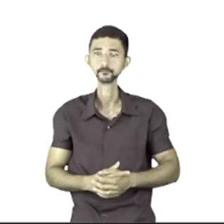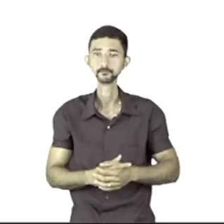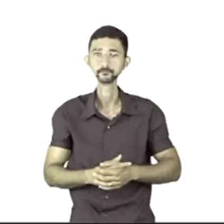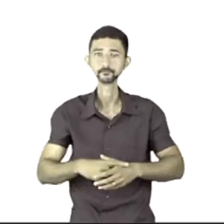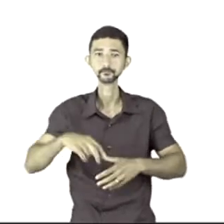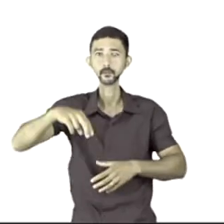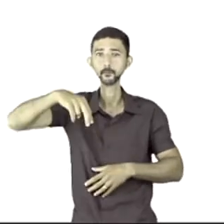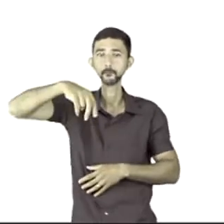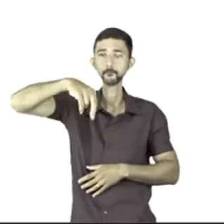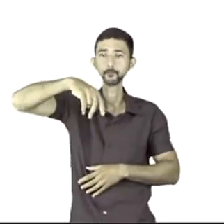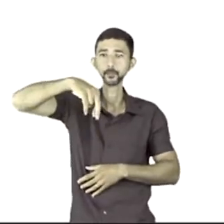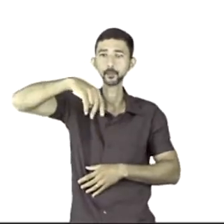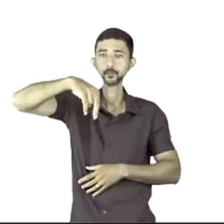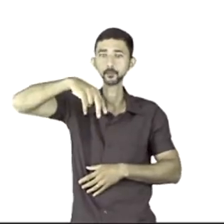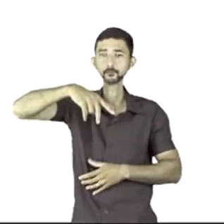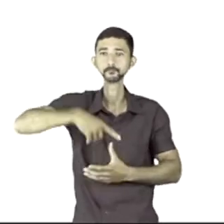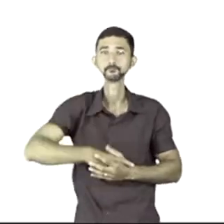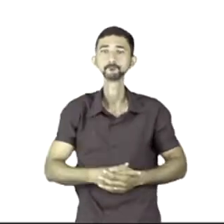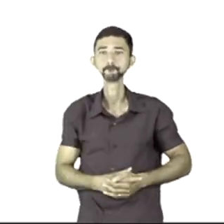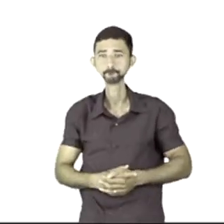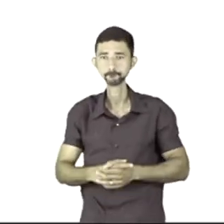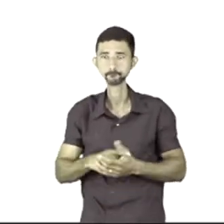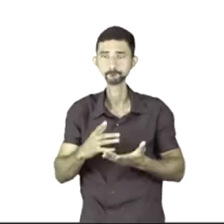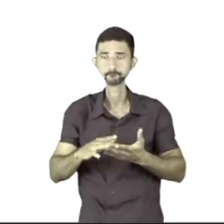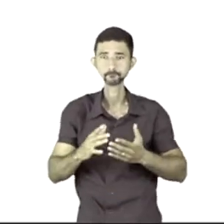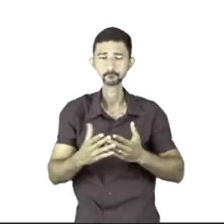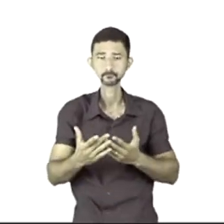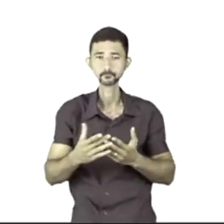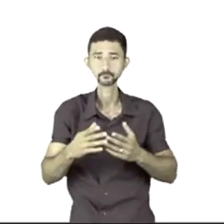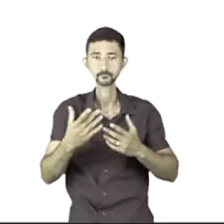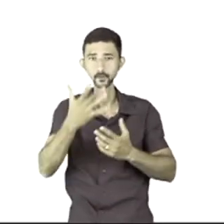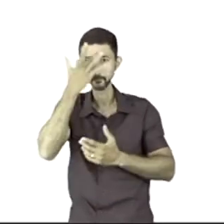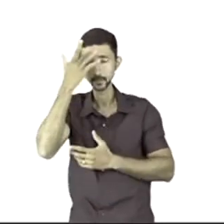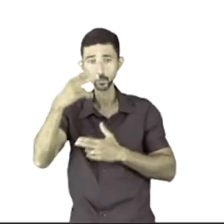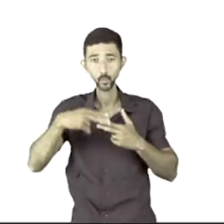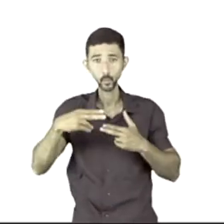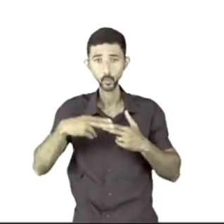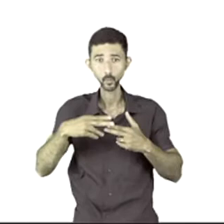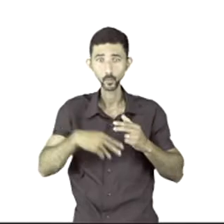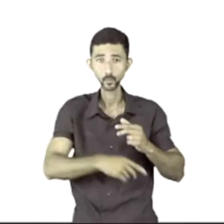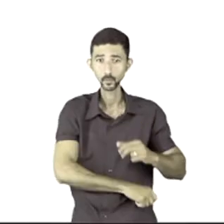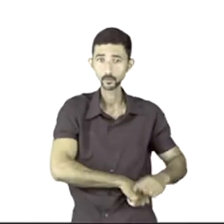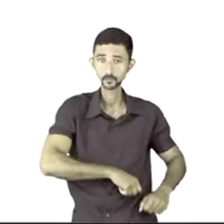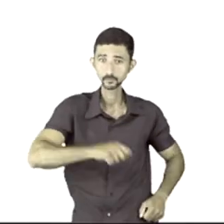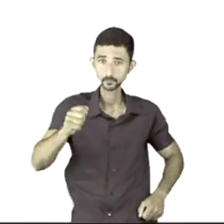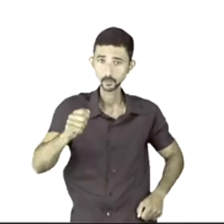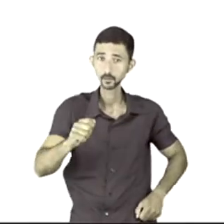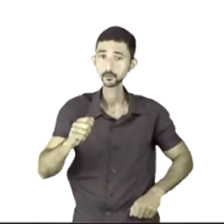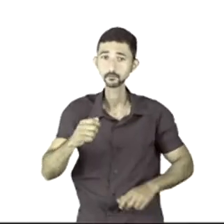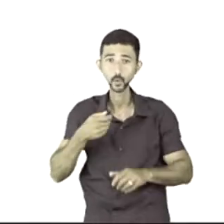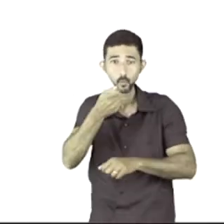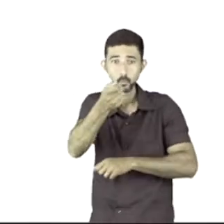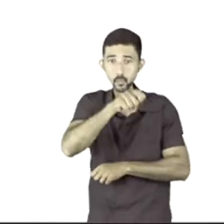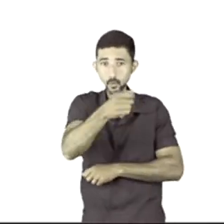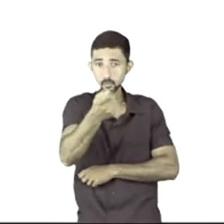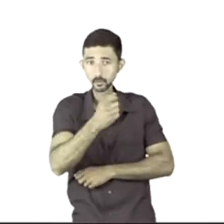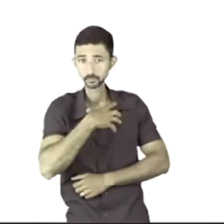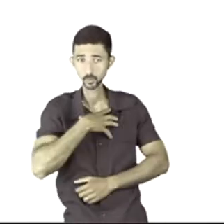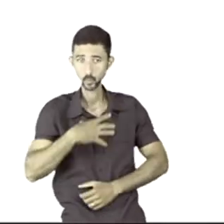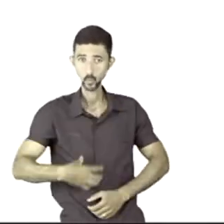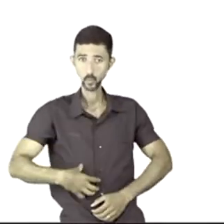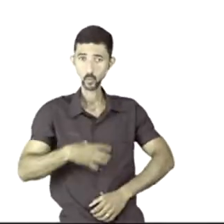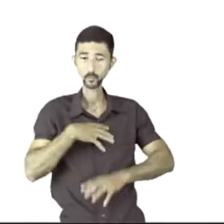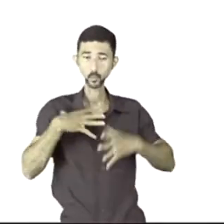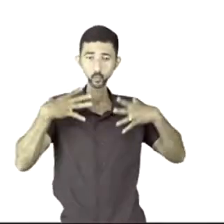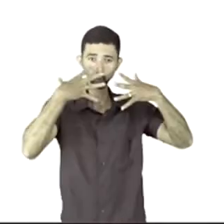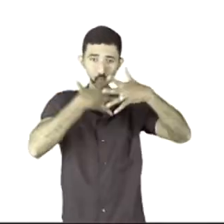as pernas. Então, quando os lutadores utilizam a espada, você pode atingir toda a região